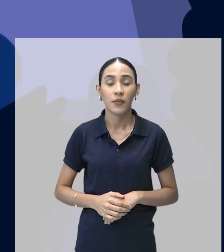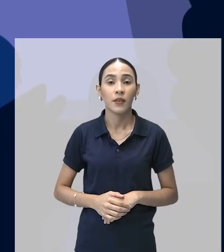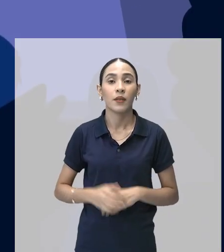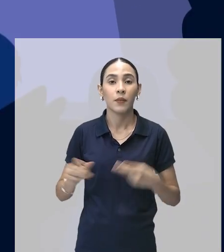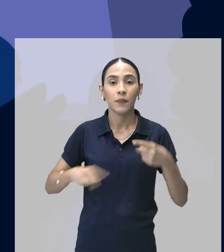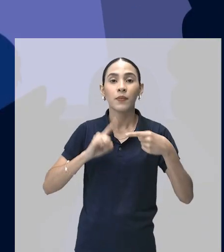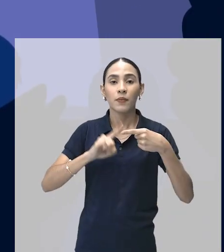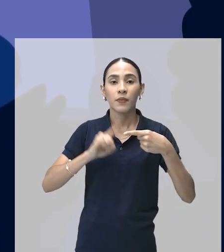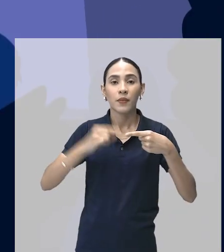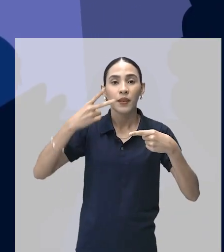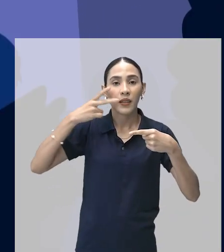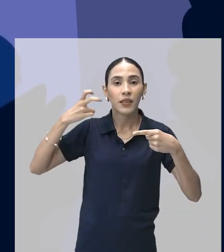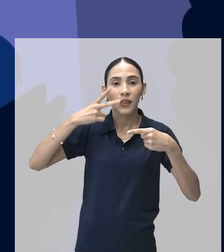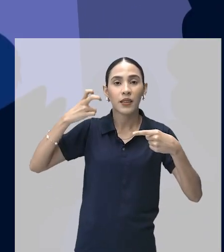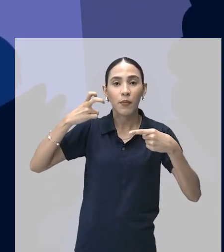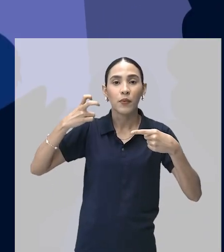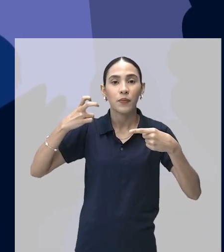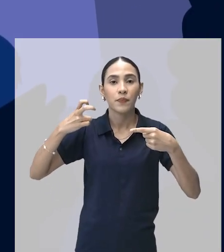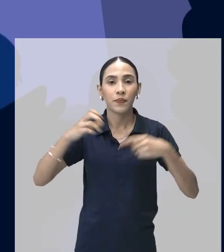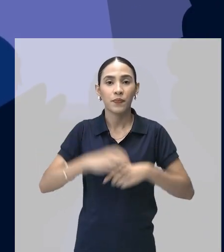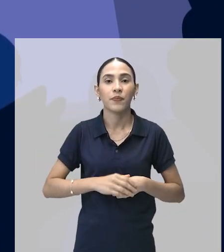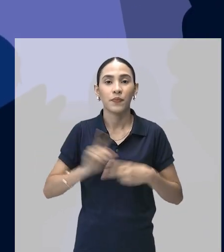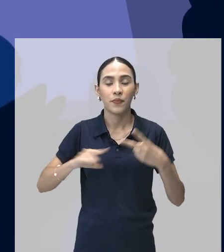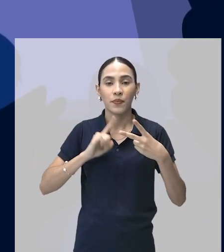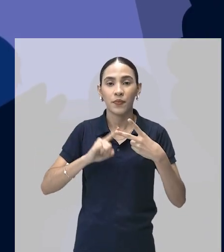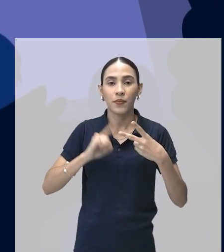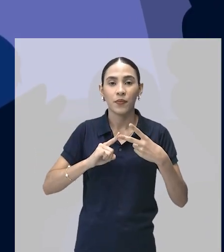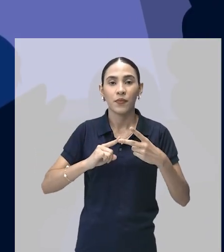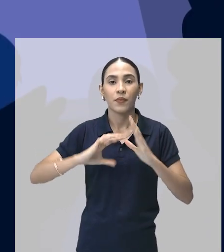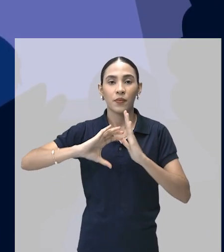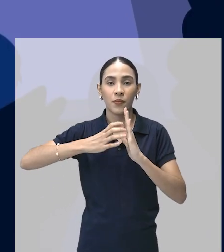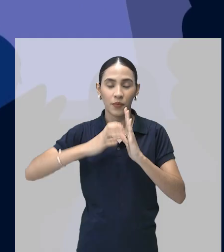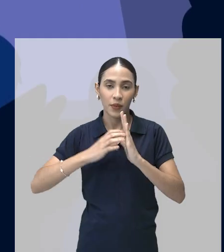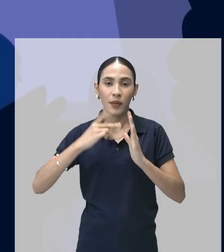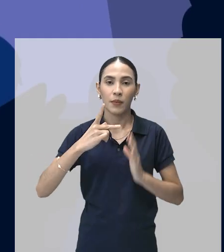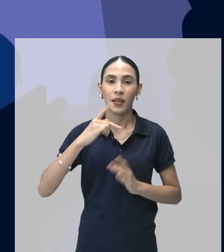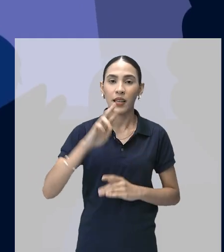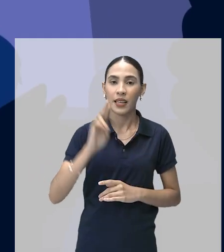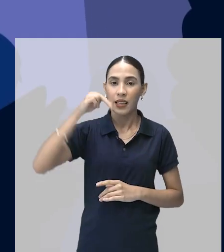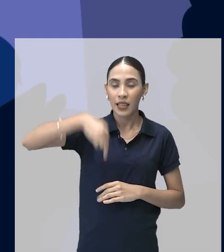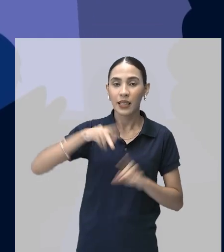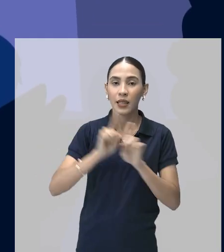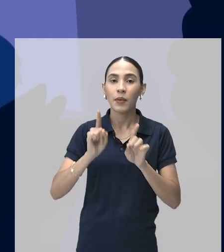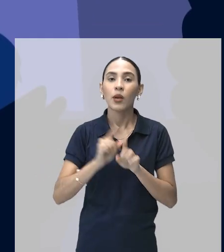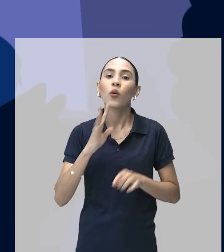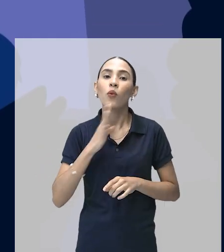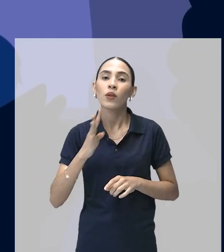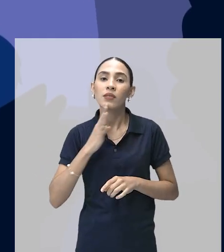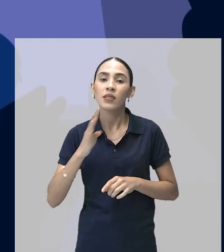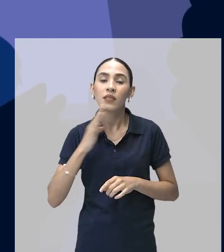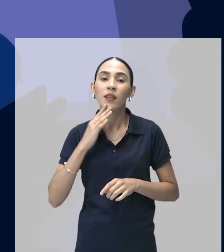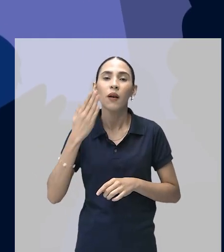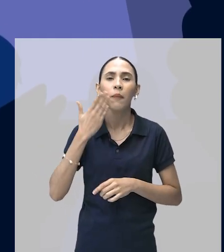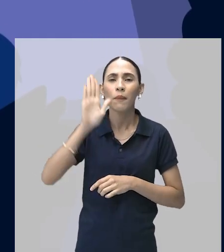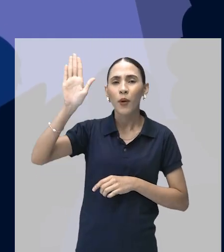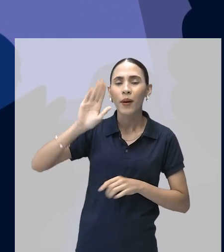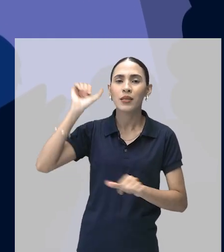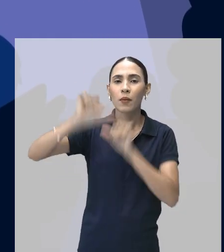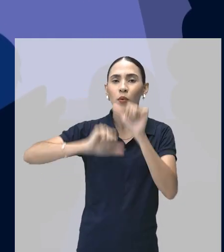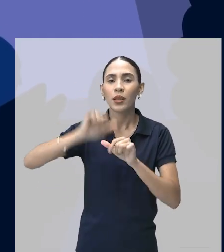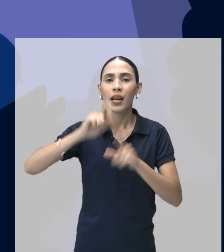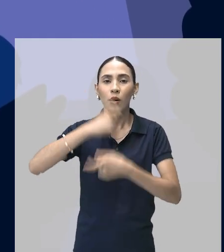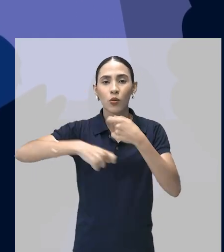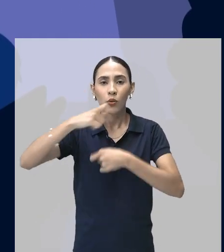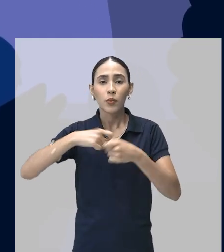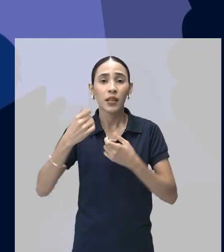Fernando Collor de Mello, do Partido da Reconstrução Nacional, PRN, era conhecido por suas promessas de modernizar a economia